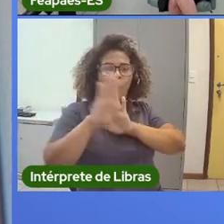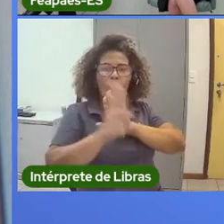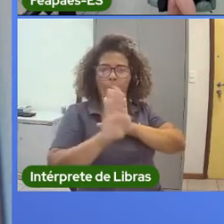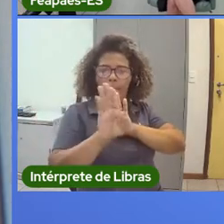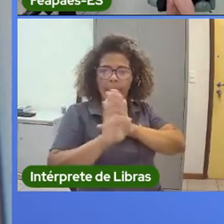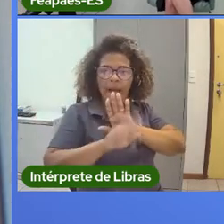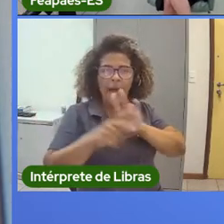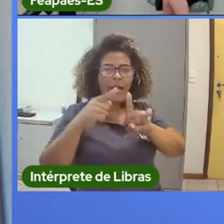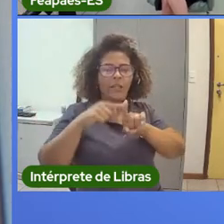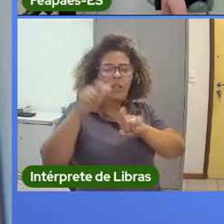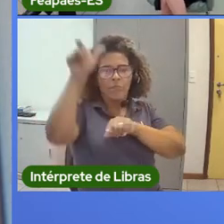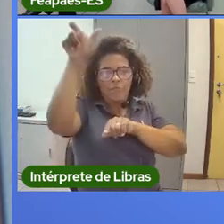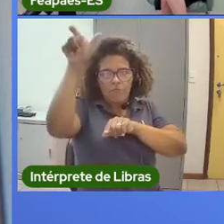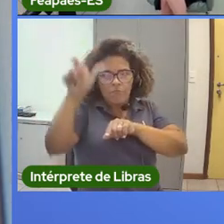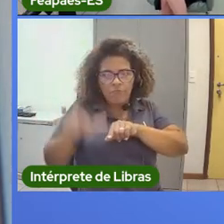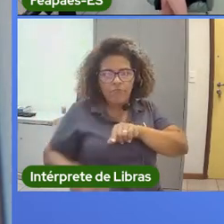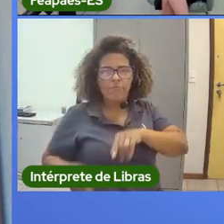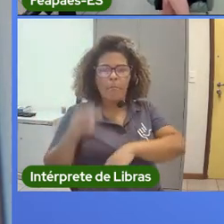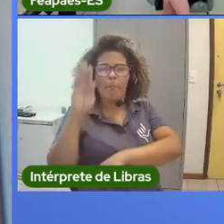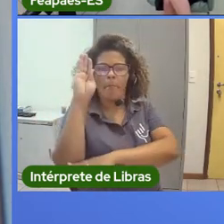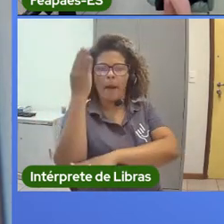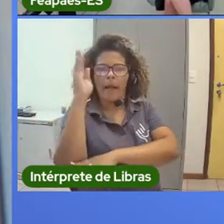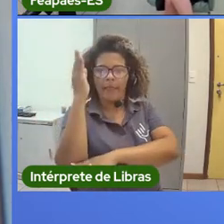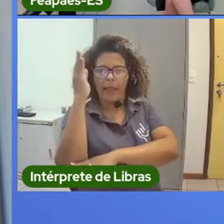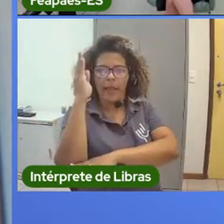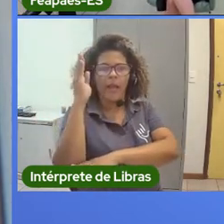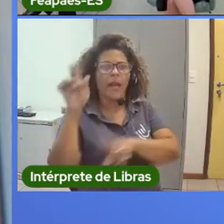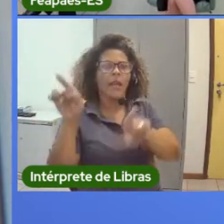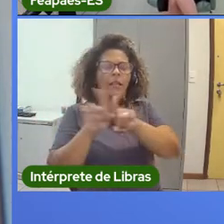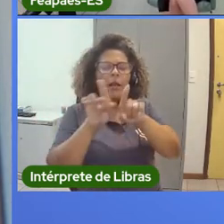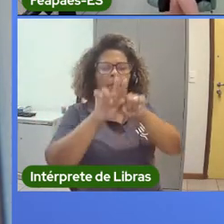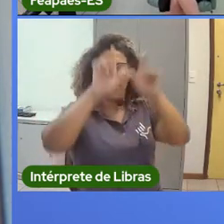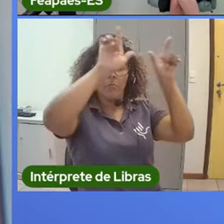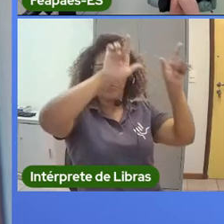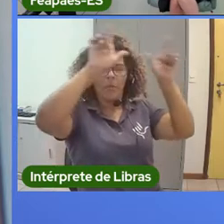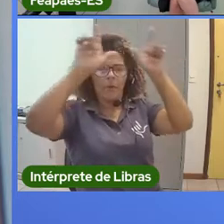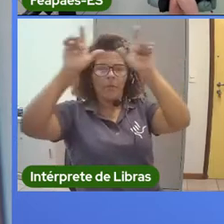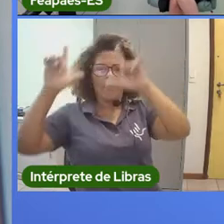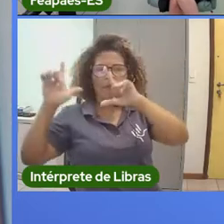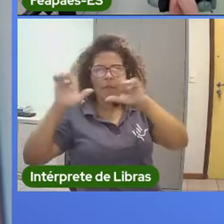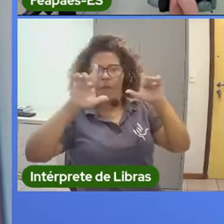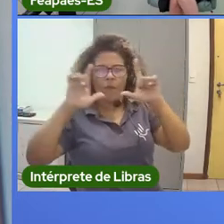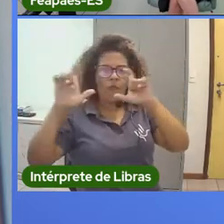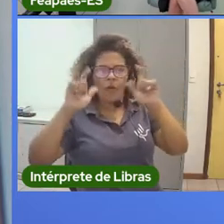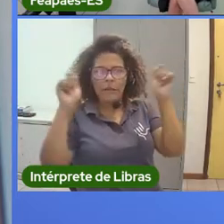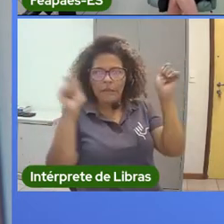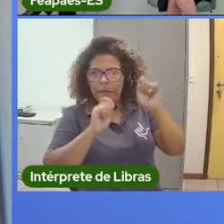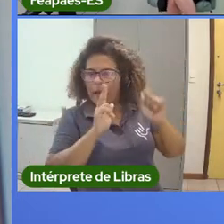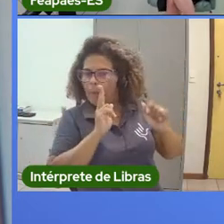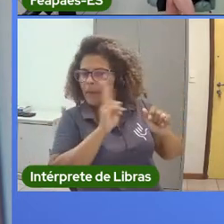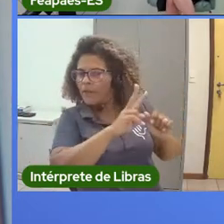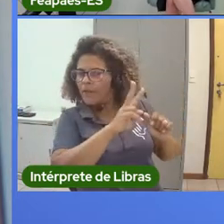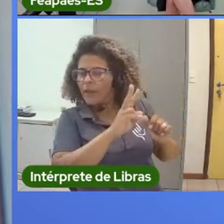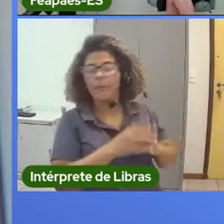tem um móvel também de madeira e alguns porta-retratos que estão um pouco visíveis ali no cantinho.